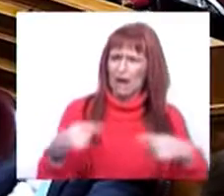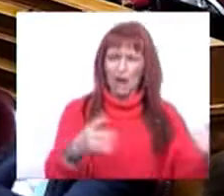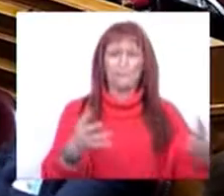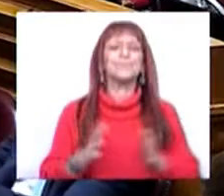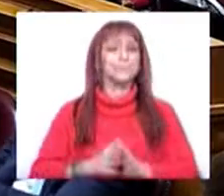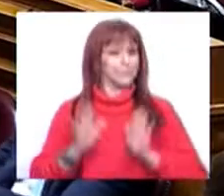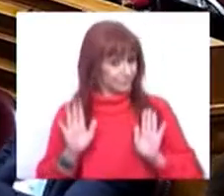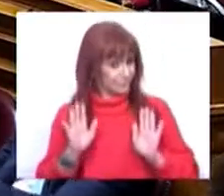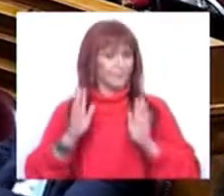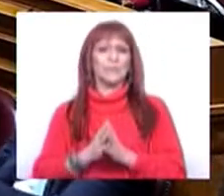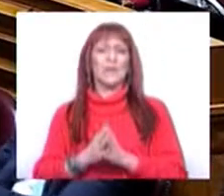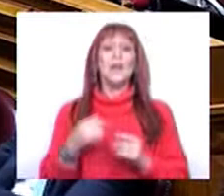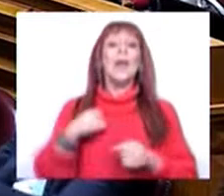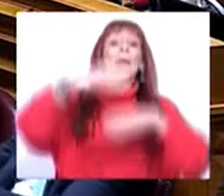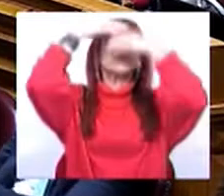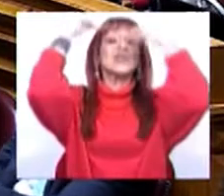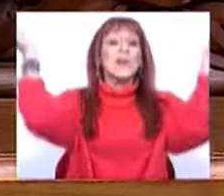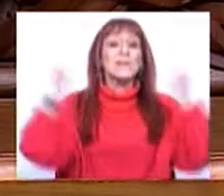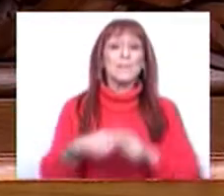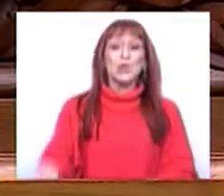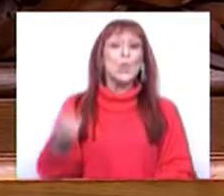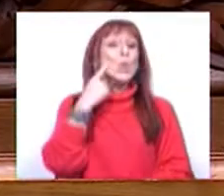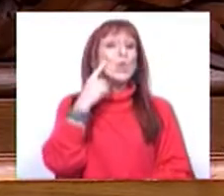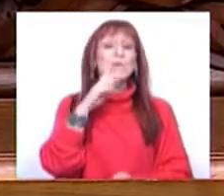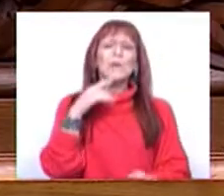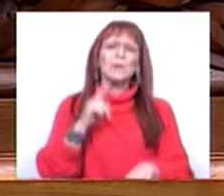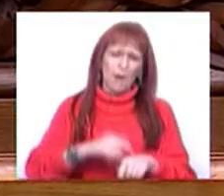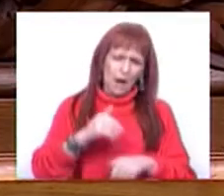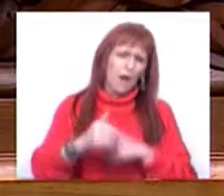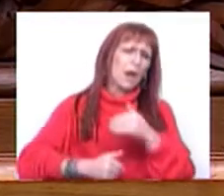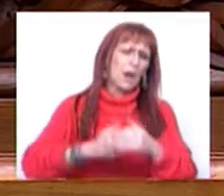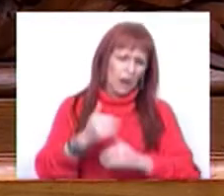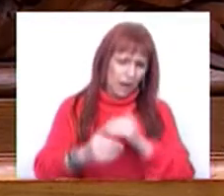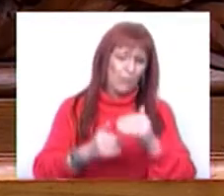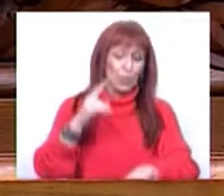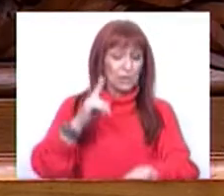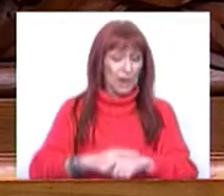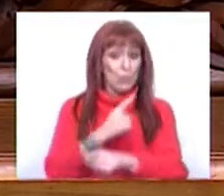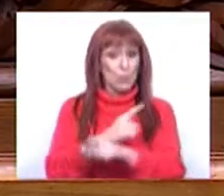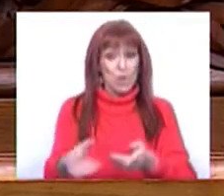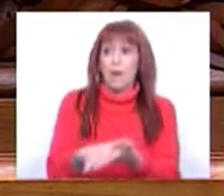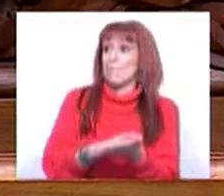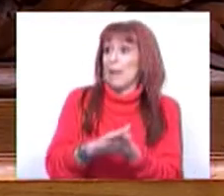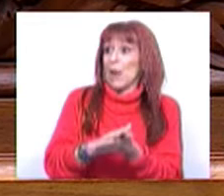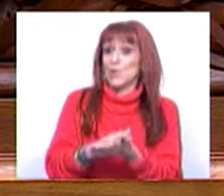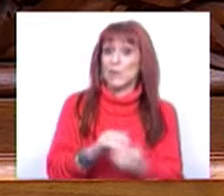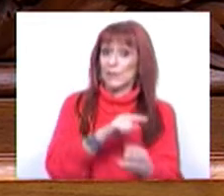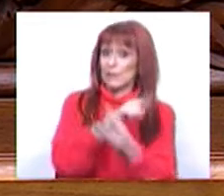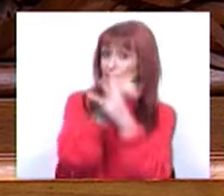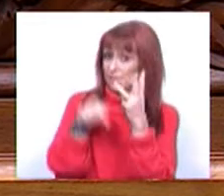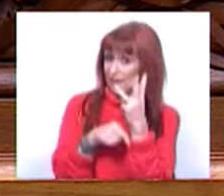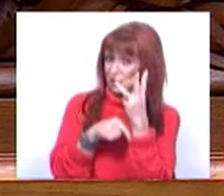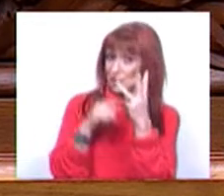no entanto, esquecemos-nos que o conhecimento leva tempo. E leva tempo porque se baseia em três